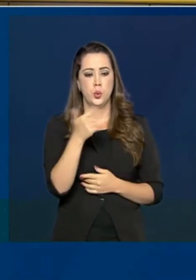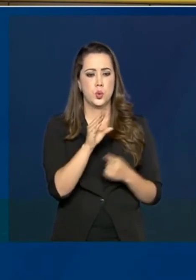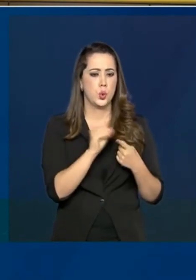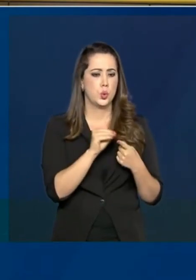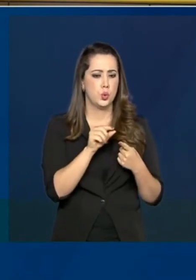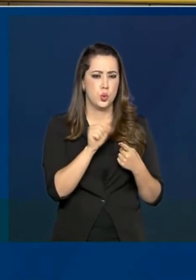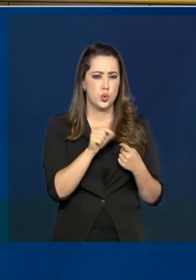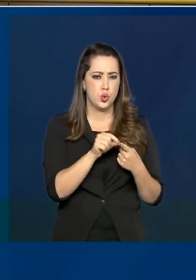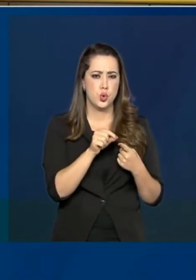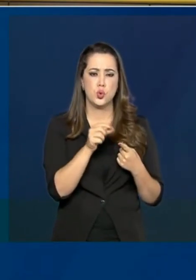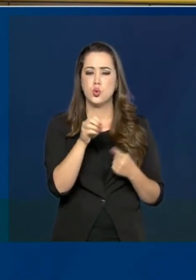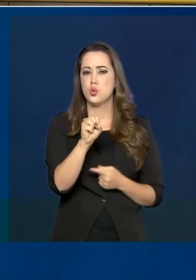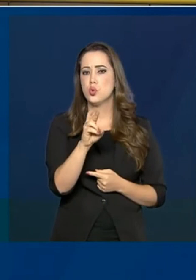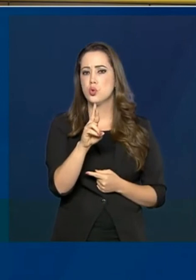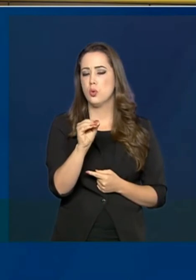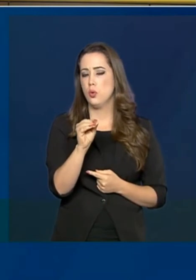total coletado foi de